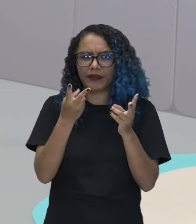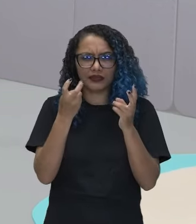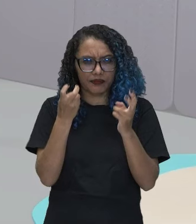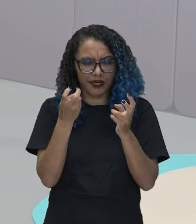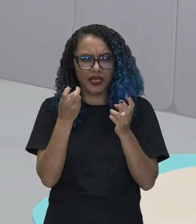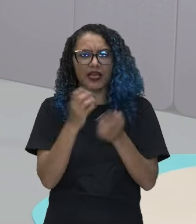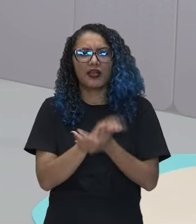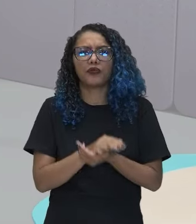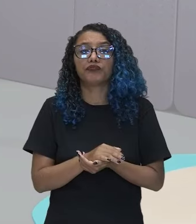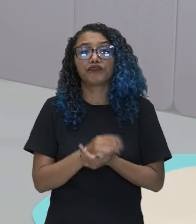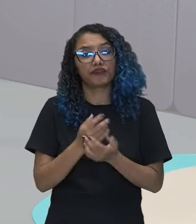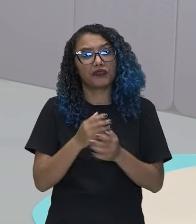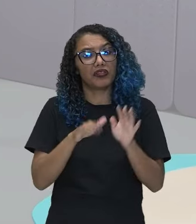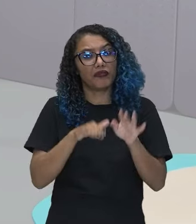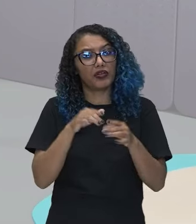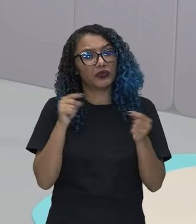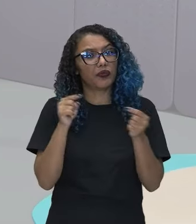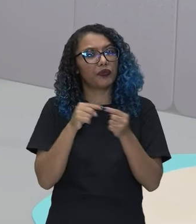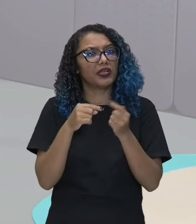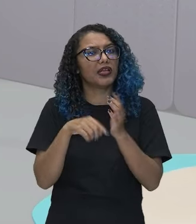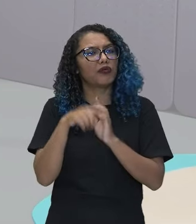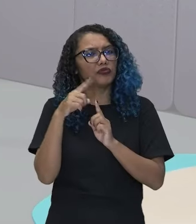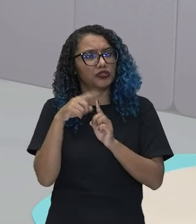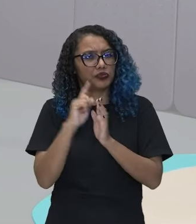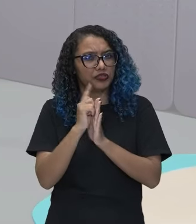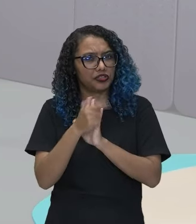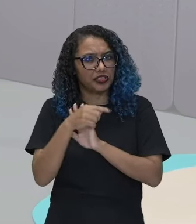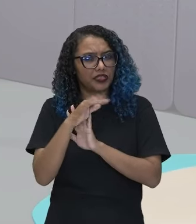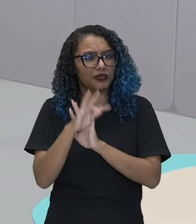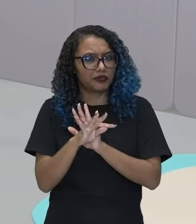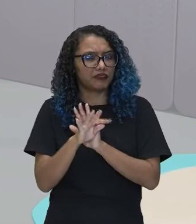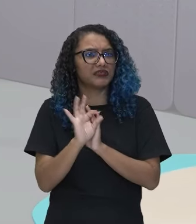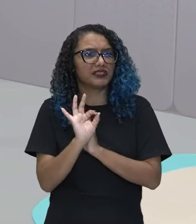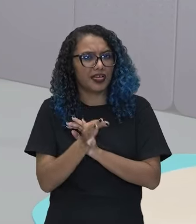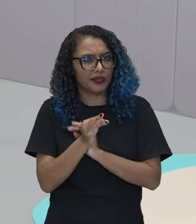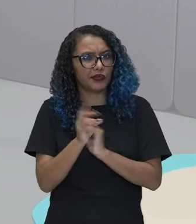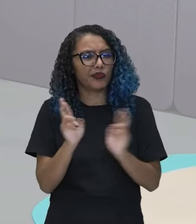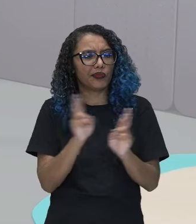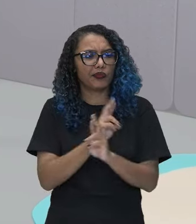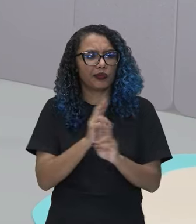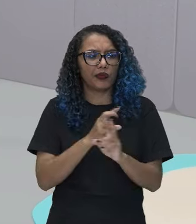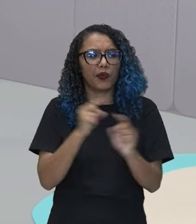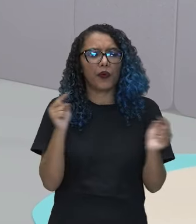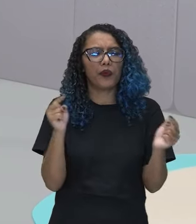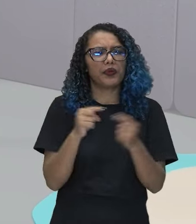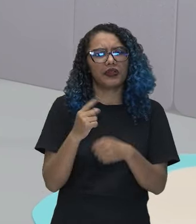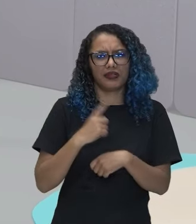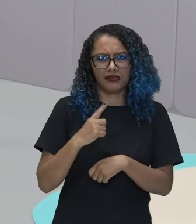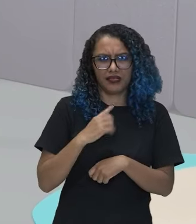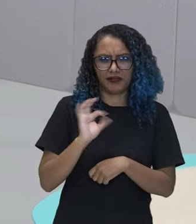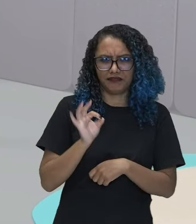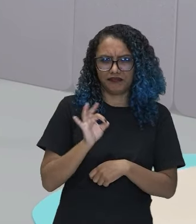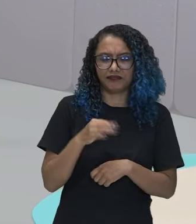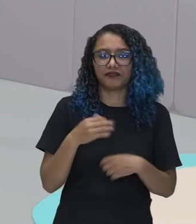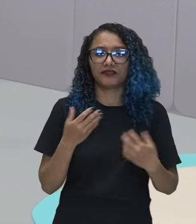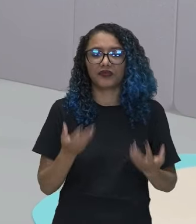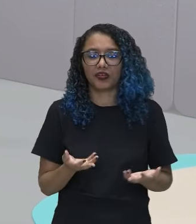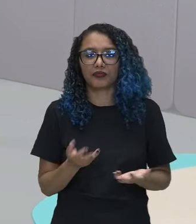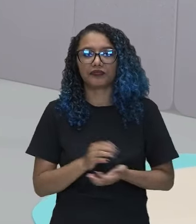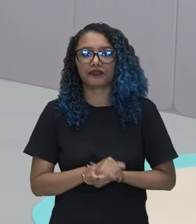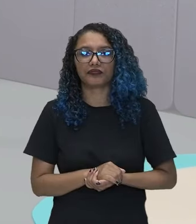certeza, alguns gêneros que fazem uma relação com essas imagens, Então, a partir disso,